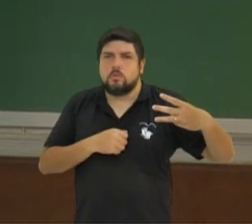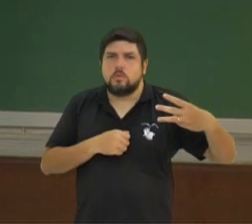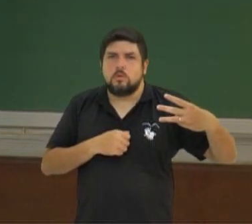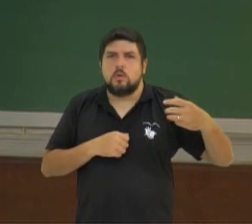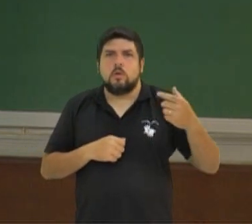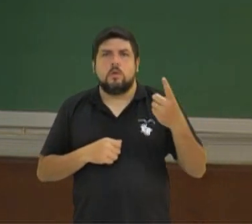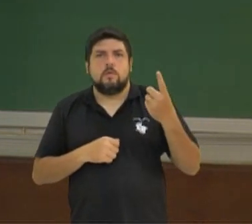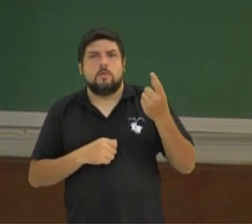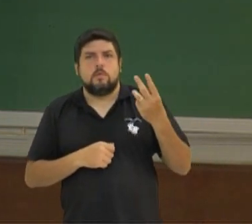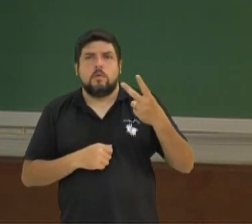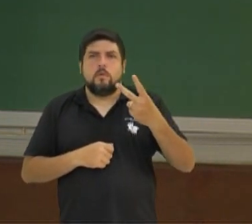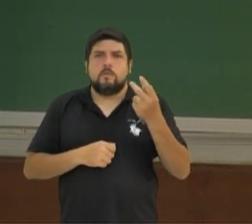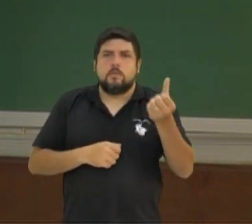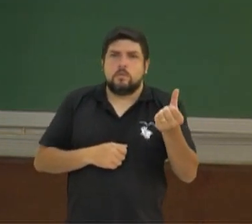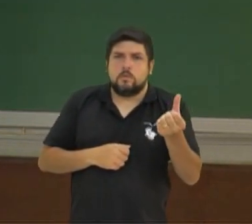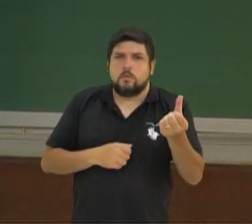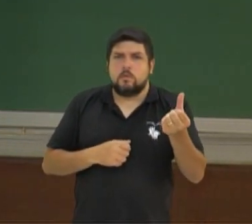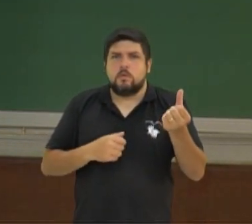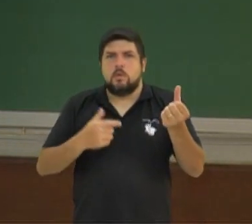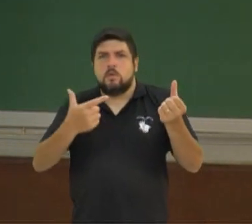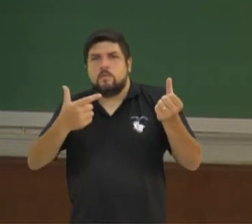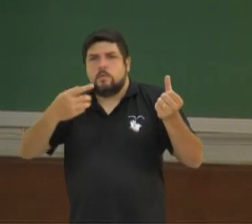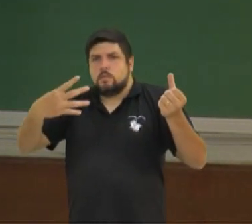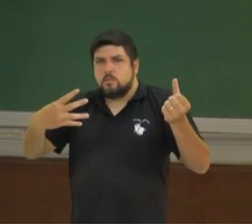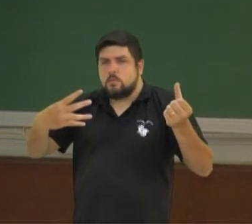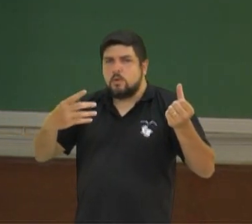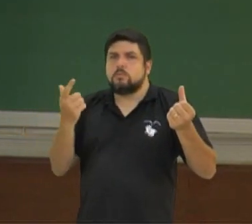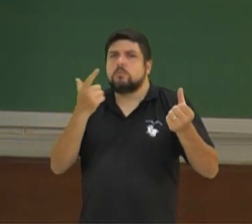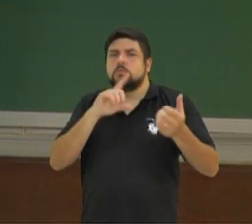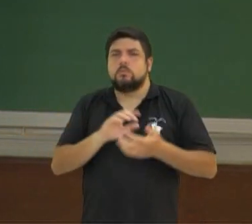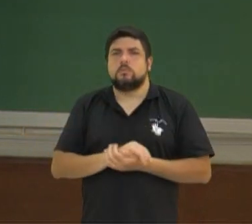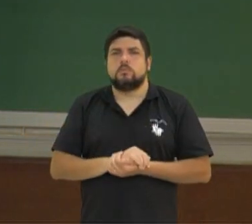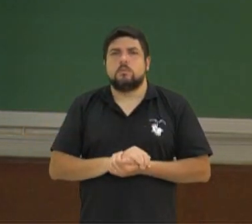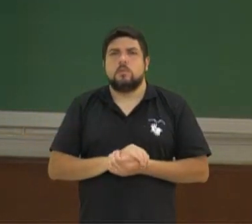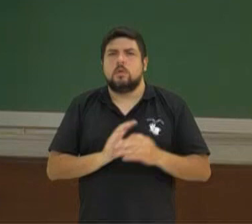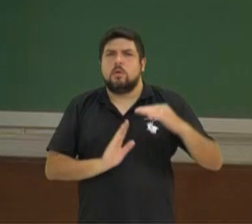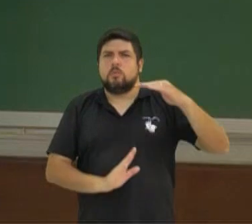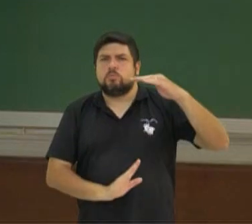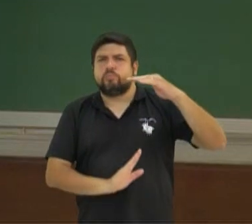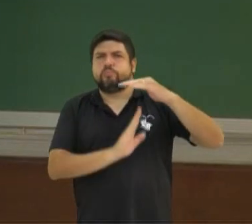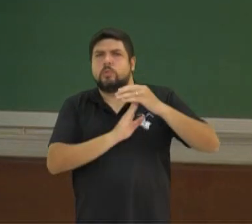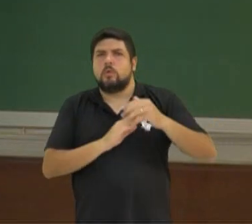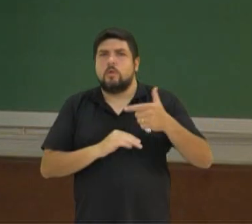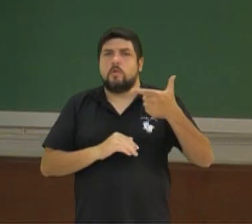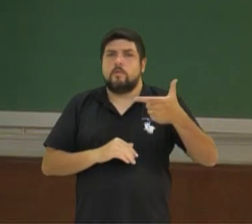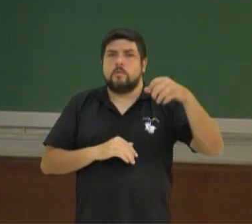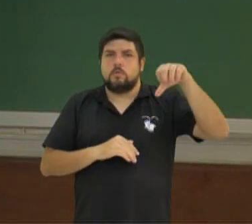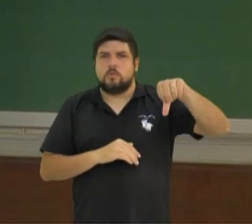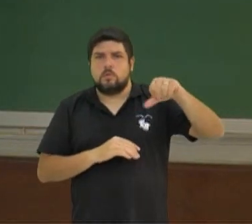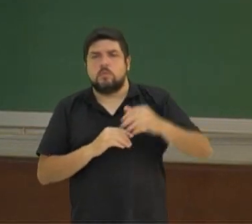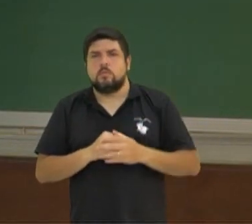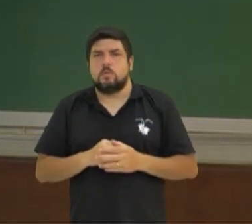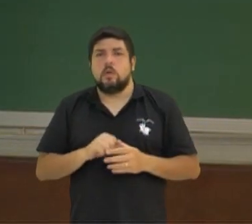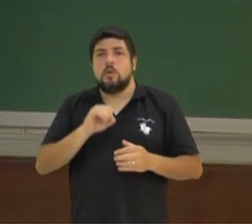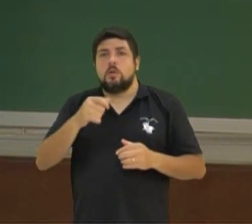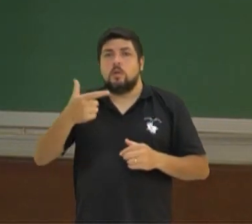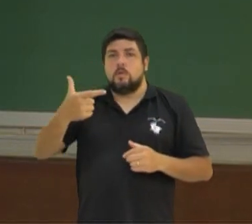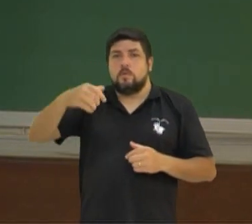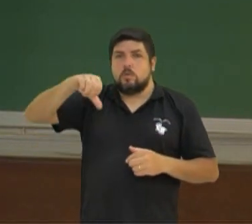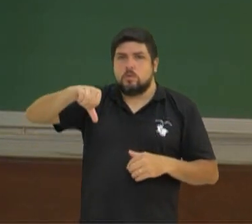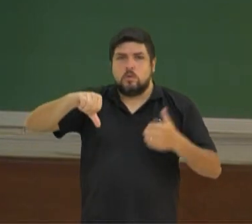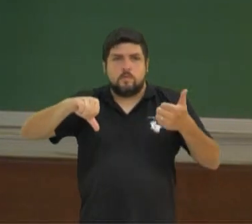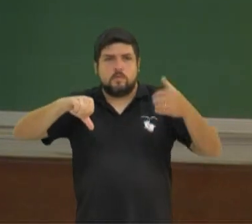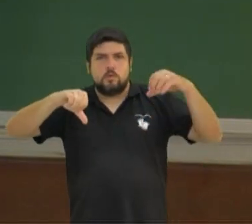de 2 pontos de vantagem. Chegou a 20 a 20, 2 pontos. Limitado a 29 pontos. Então quando chega a 29 a 29, quem